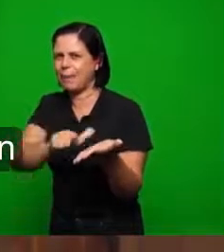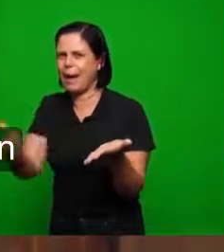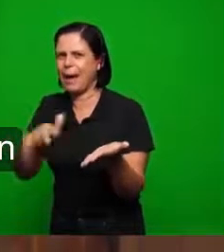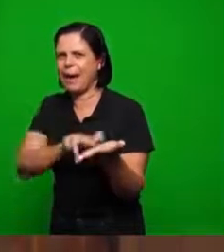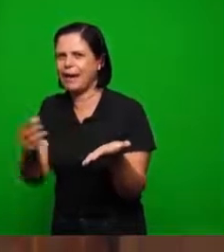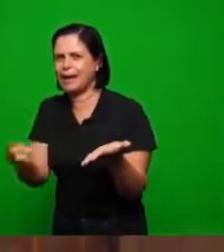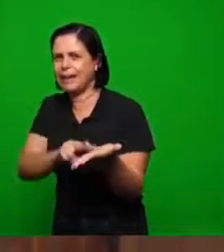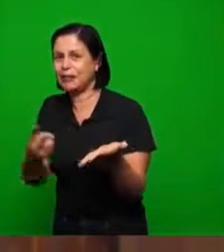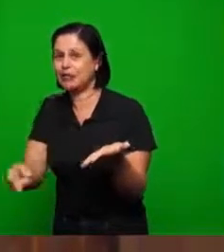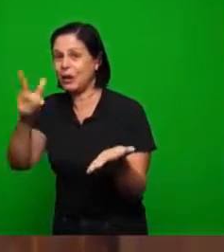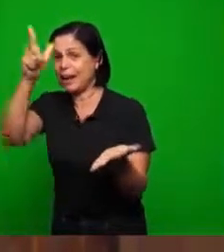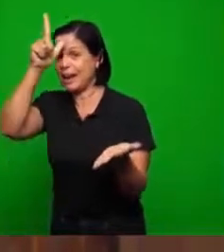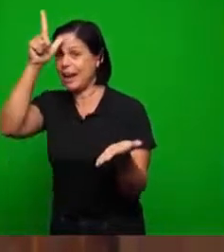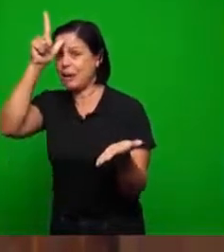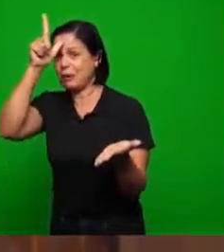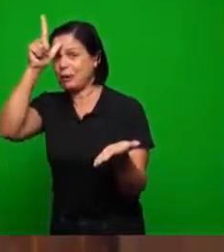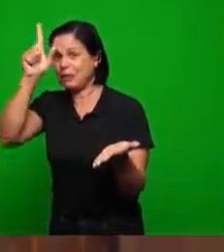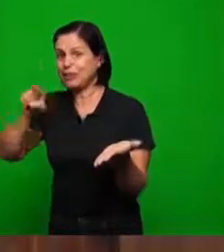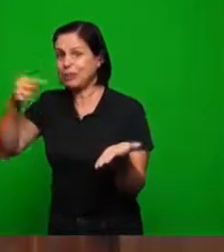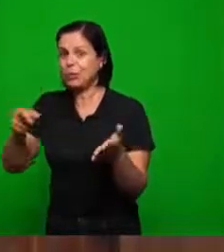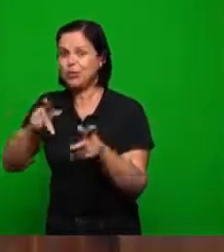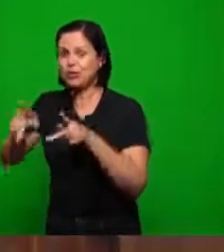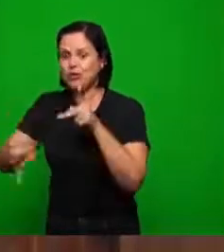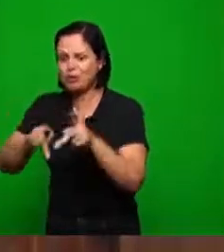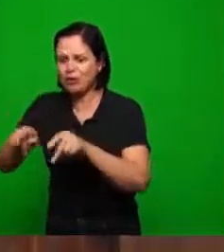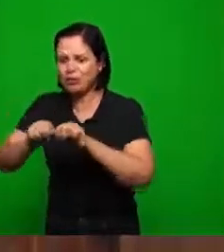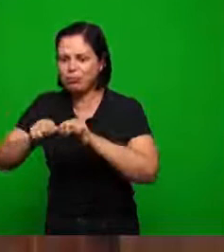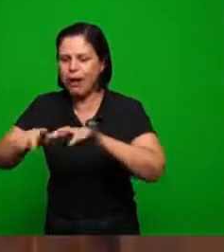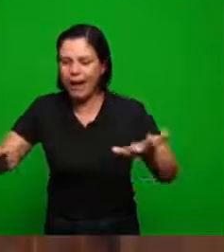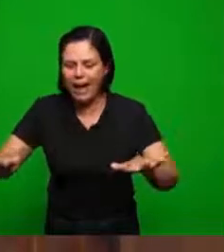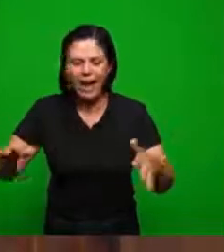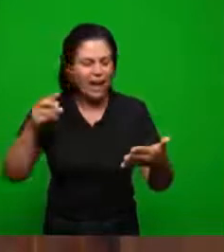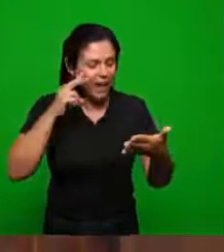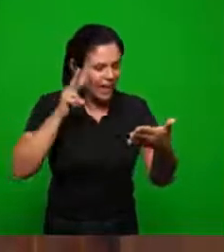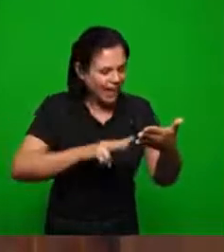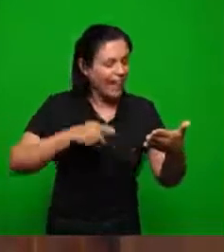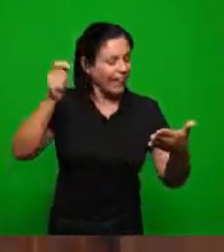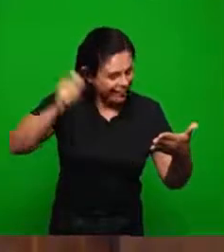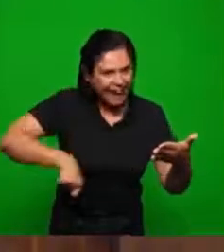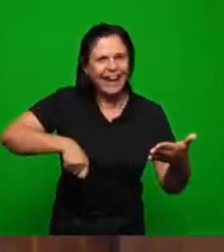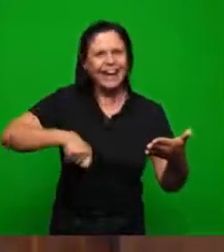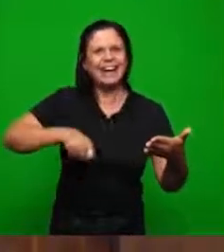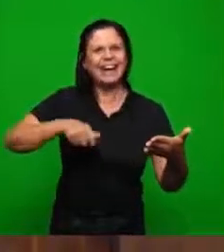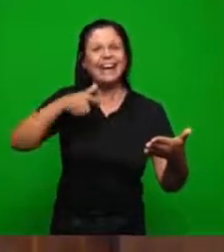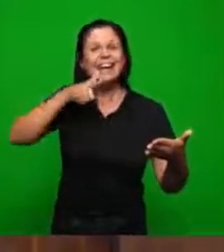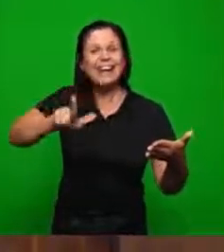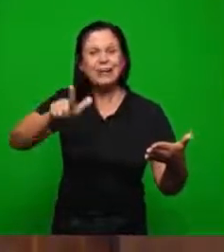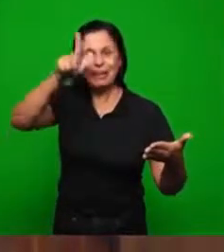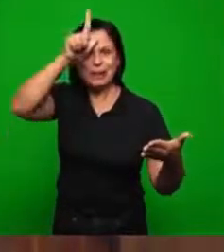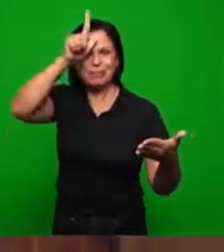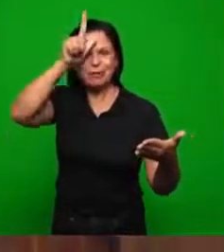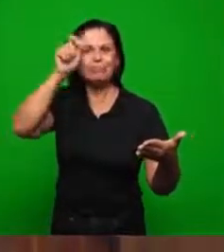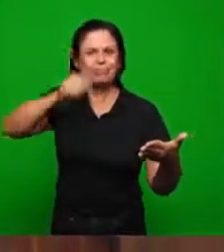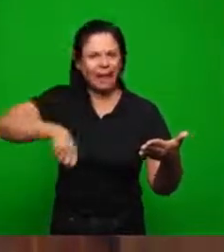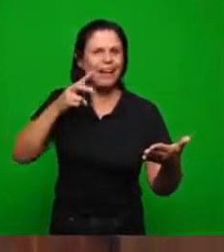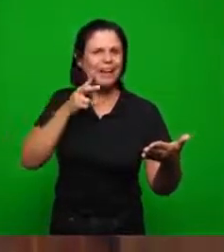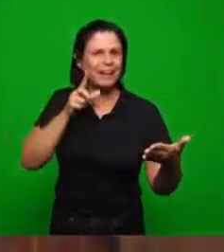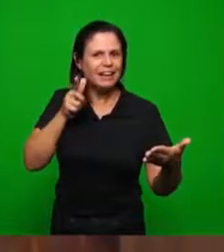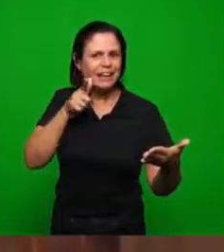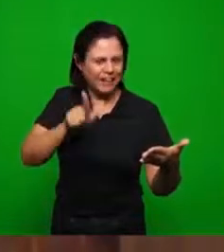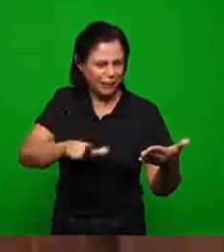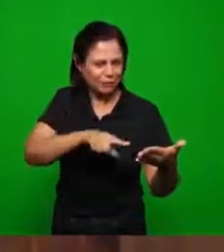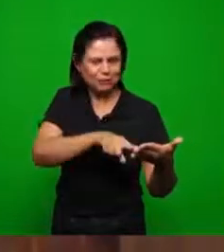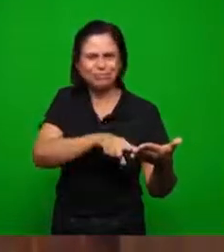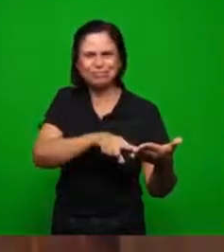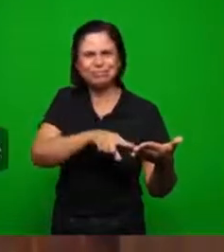mundo, inclusive, o mundo recebeu os resultados, os reflexos desse momento que